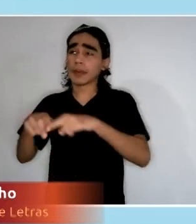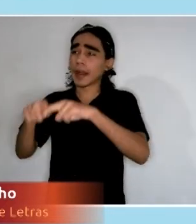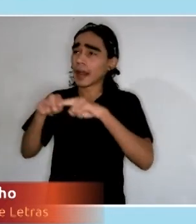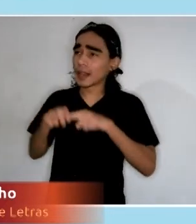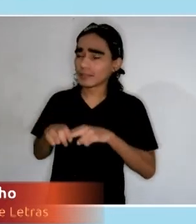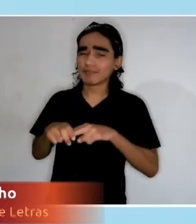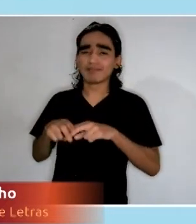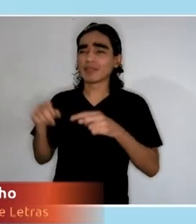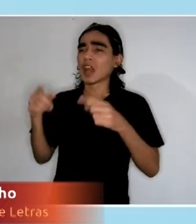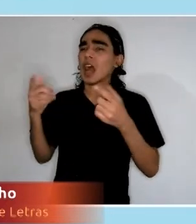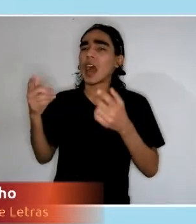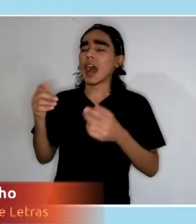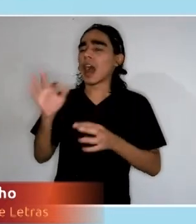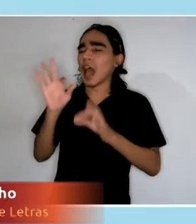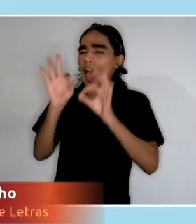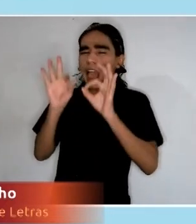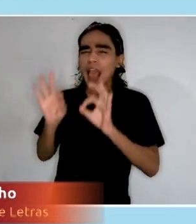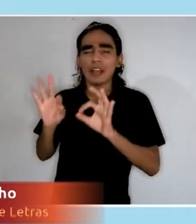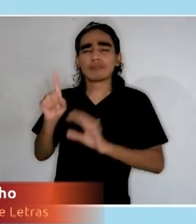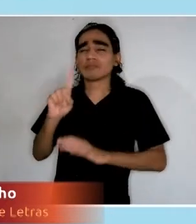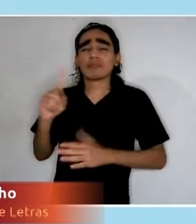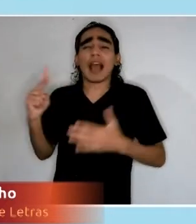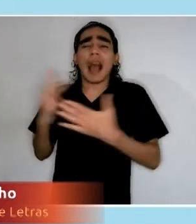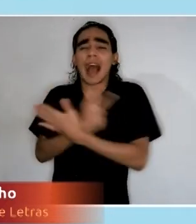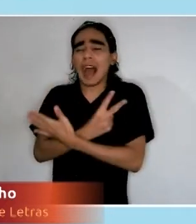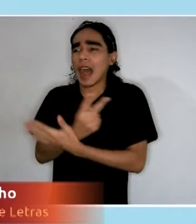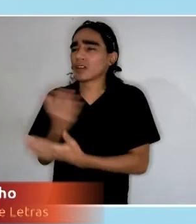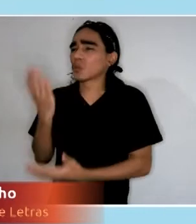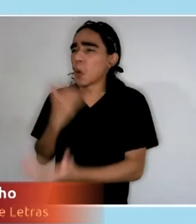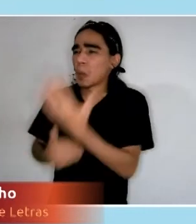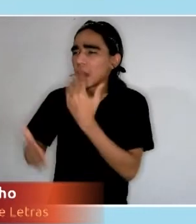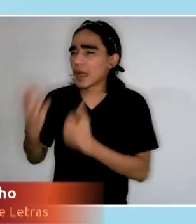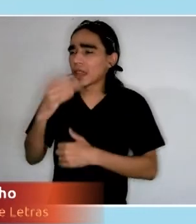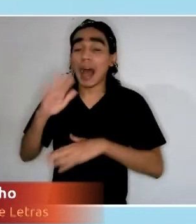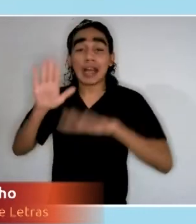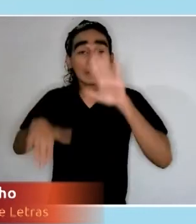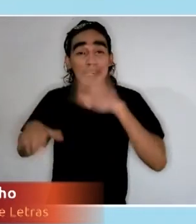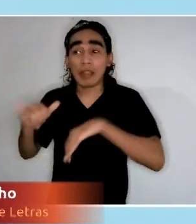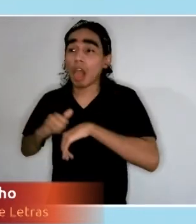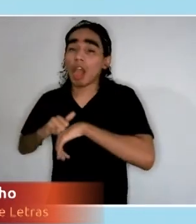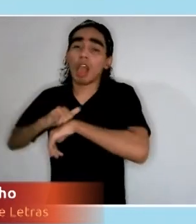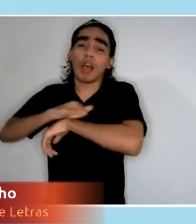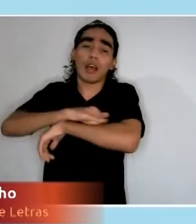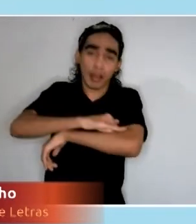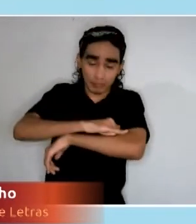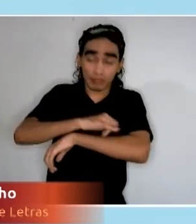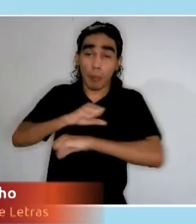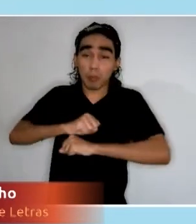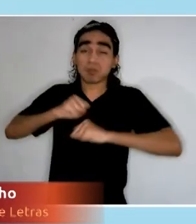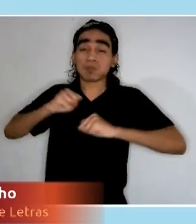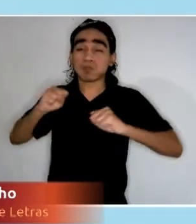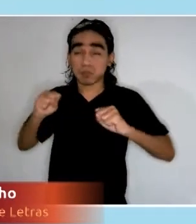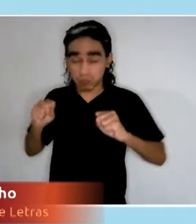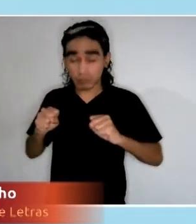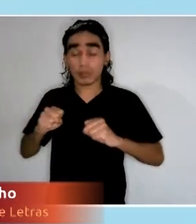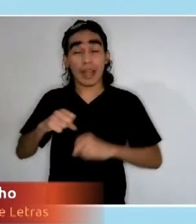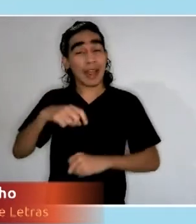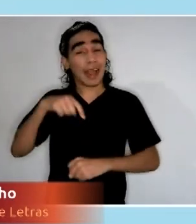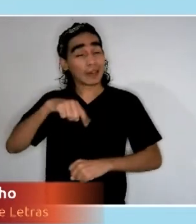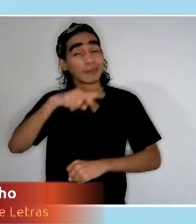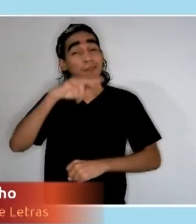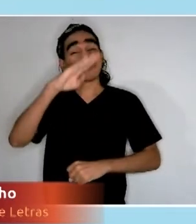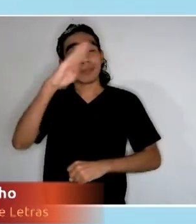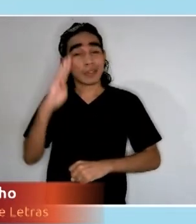totalmente inadequada, que se materializa no sobrepeso e na obesidade. Esses fenômenos de sobrepeso e obesidade no Brasil são de